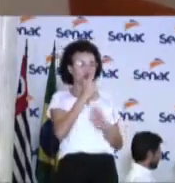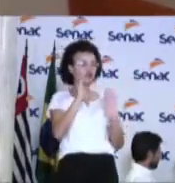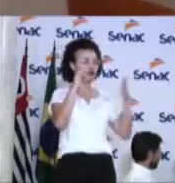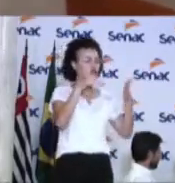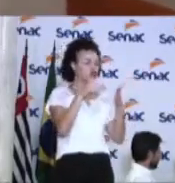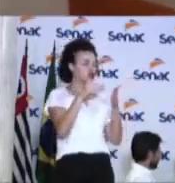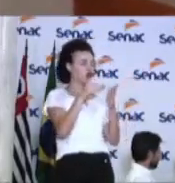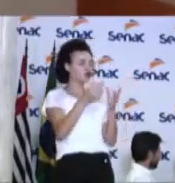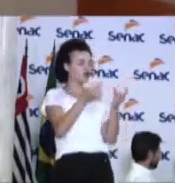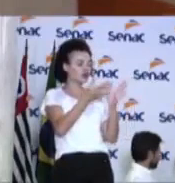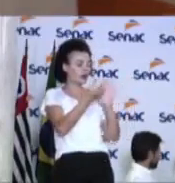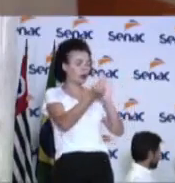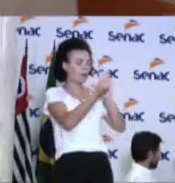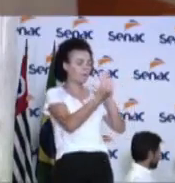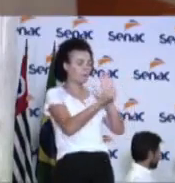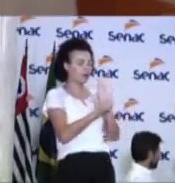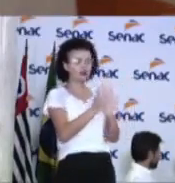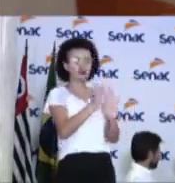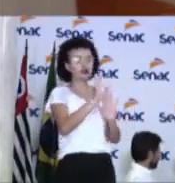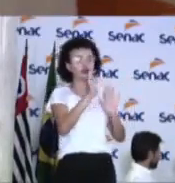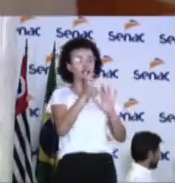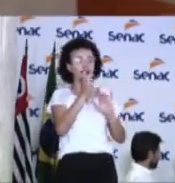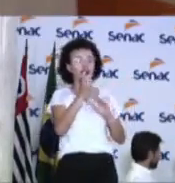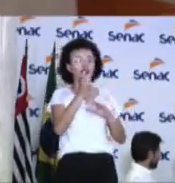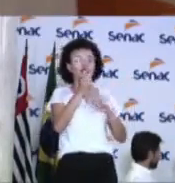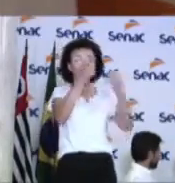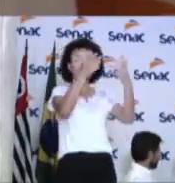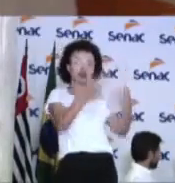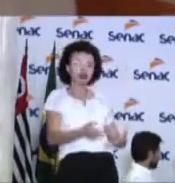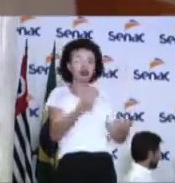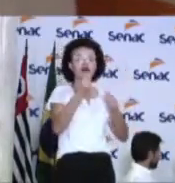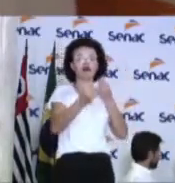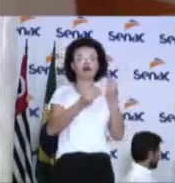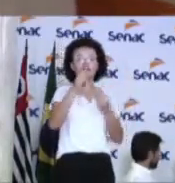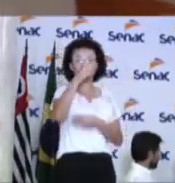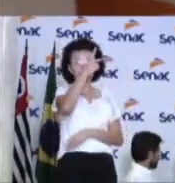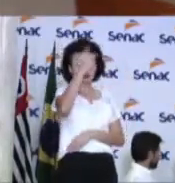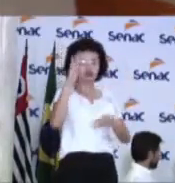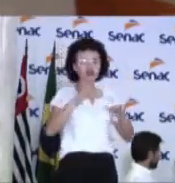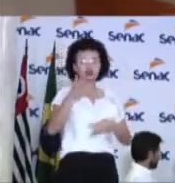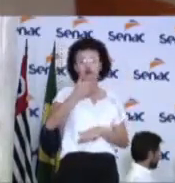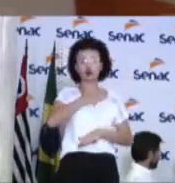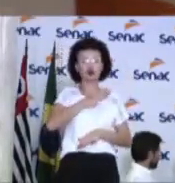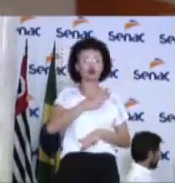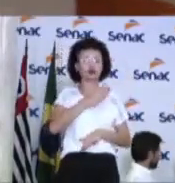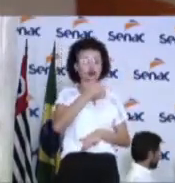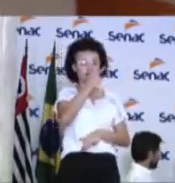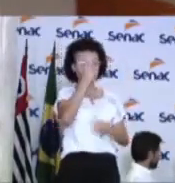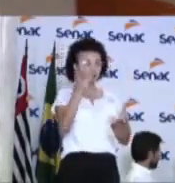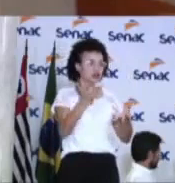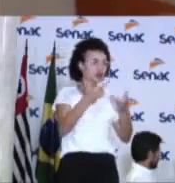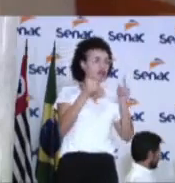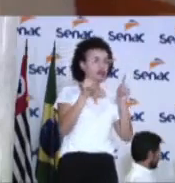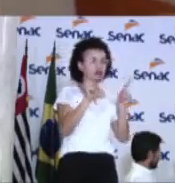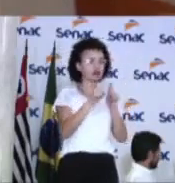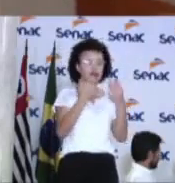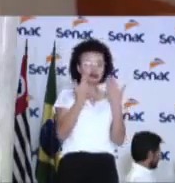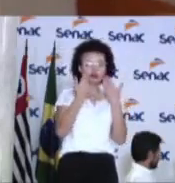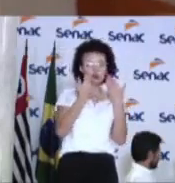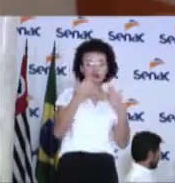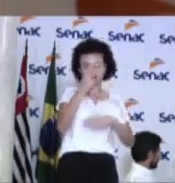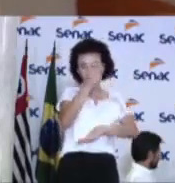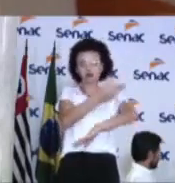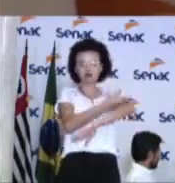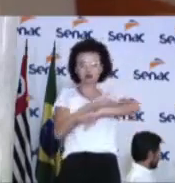mesmas, expor isso à fragilidade, assim como as pessoas também expõe suas fragilidades nas redes